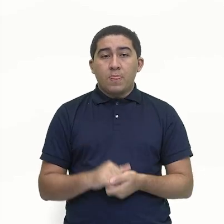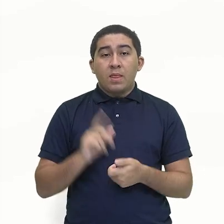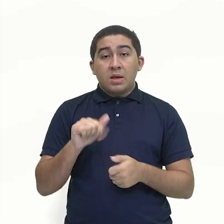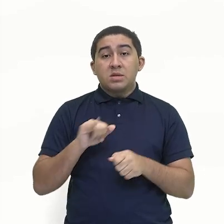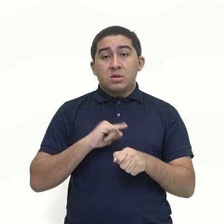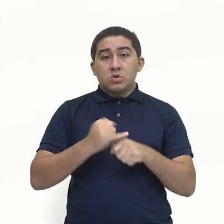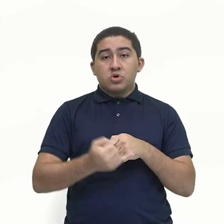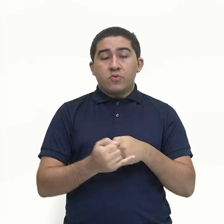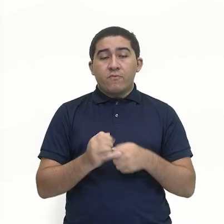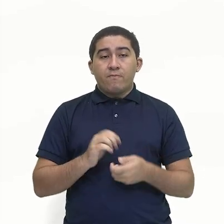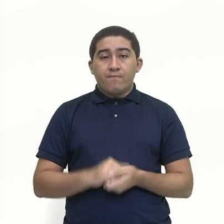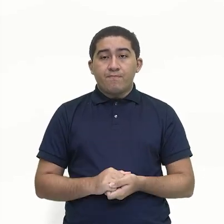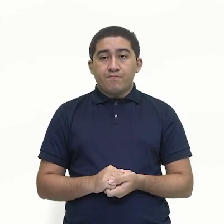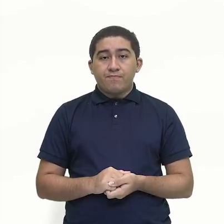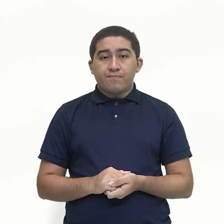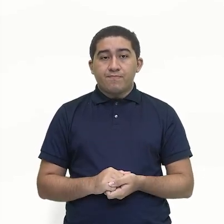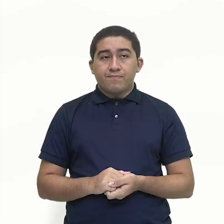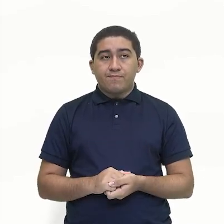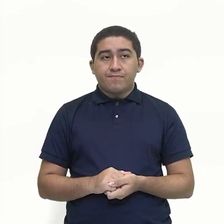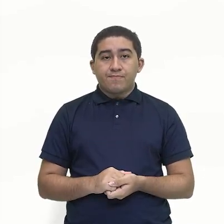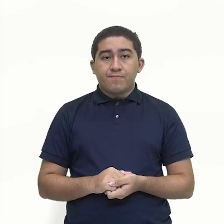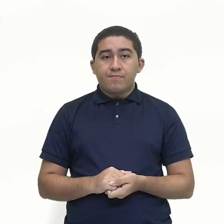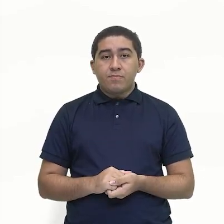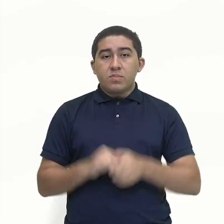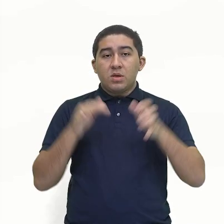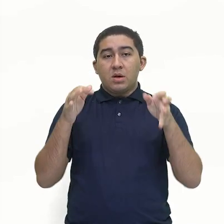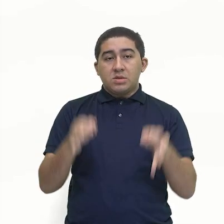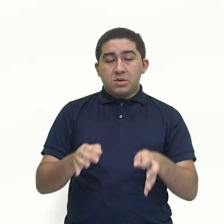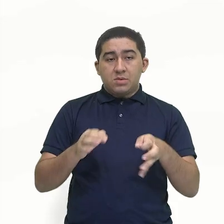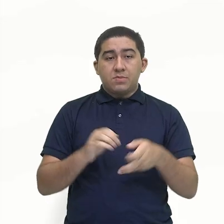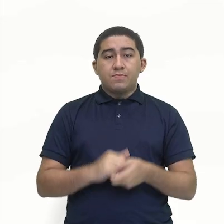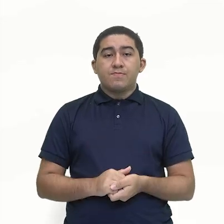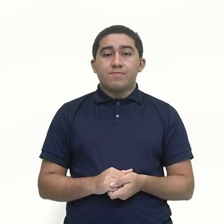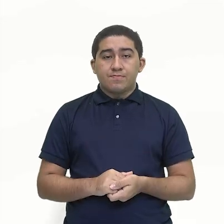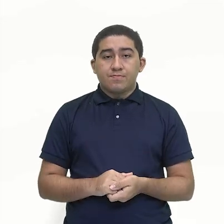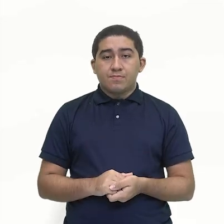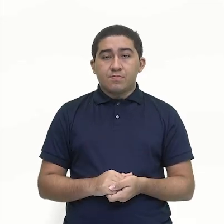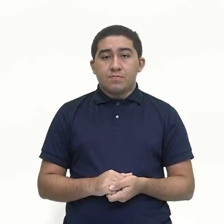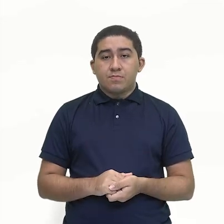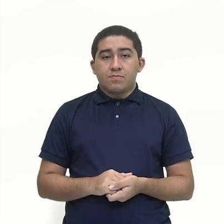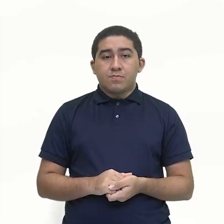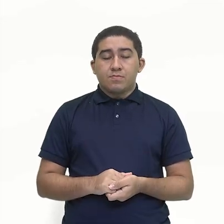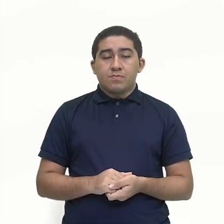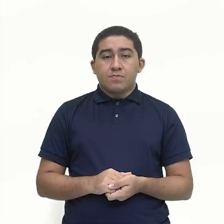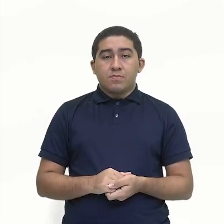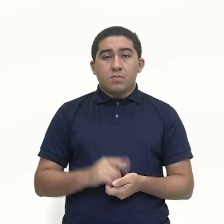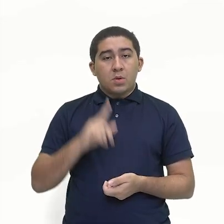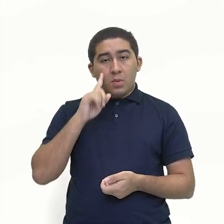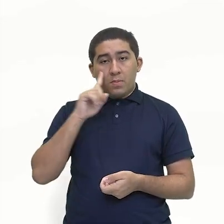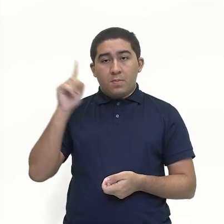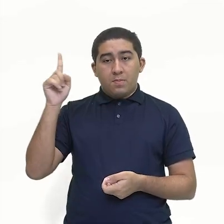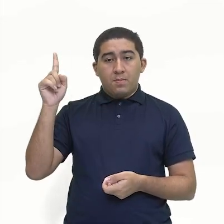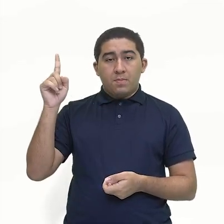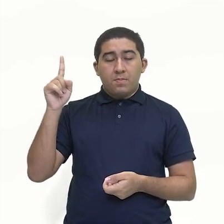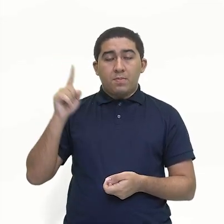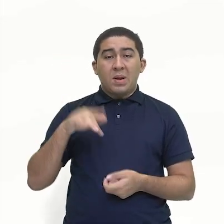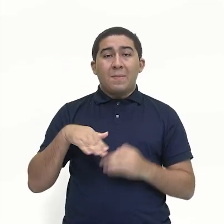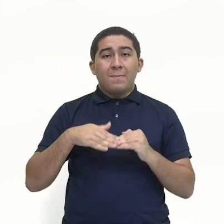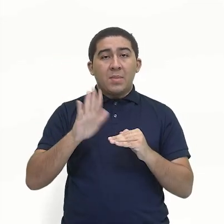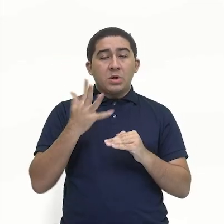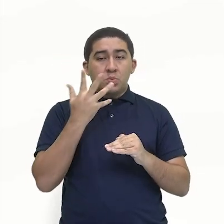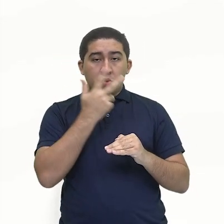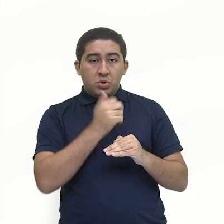esses adjetivos, tá bom? Então, correto, né? More beautiful, mais bonito. More difficult,